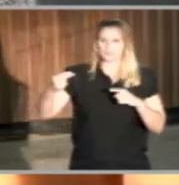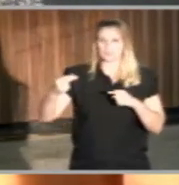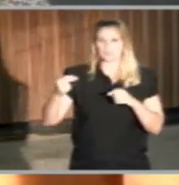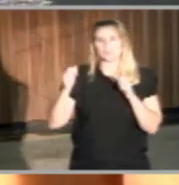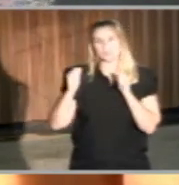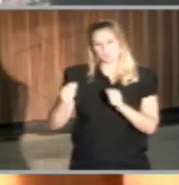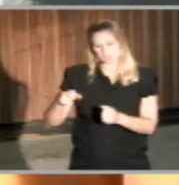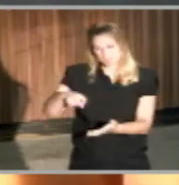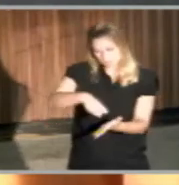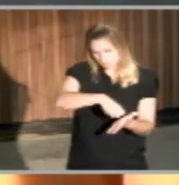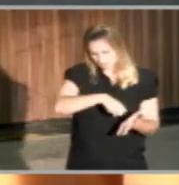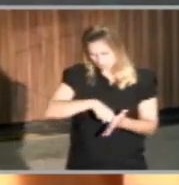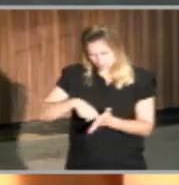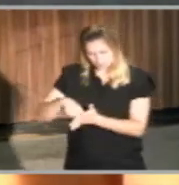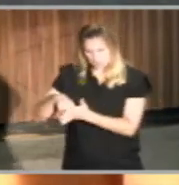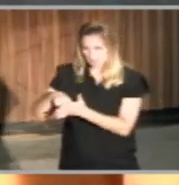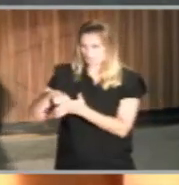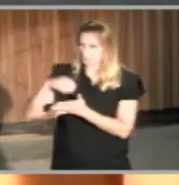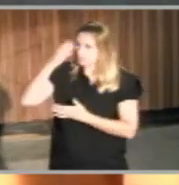Senhor.